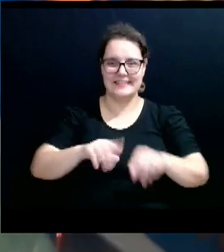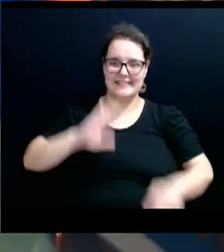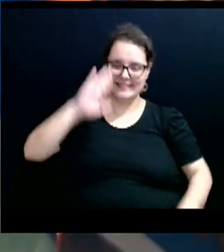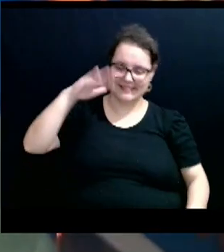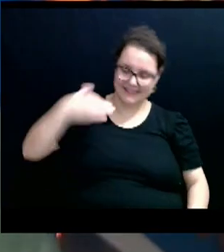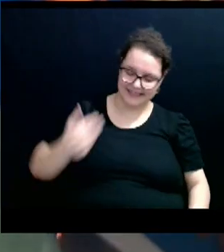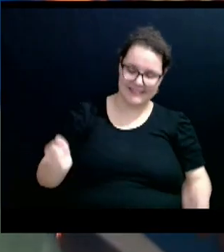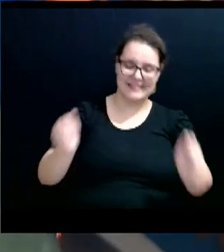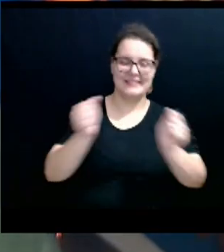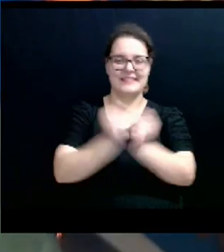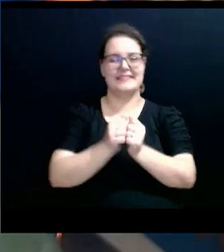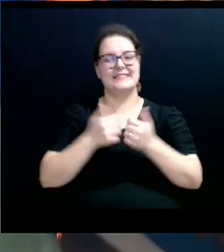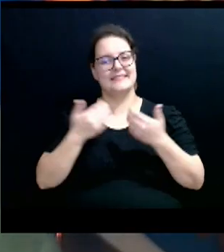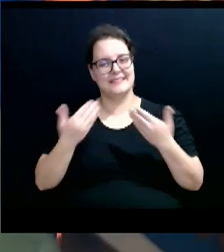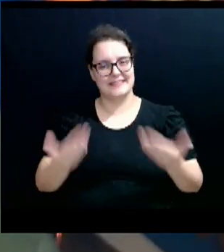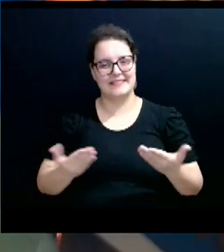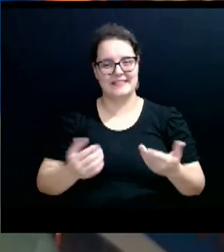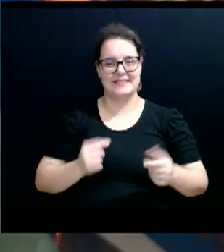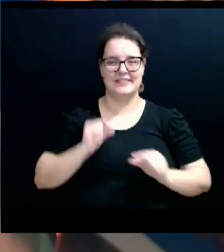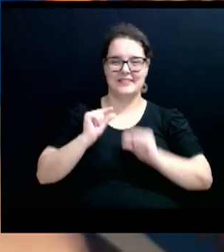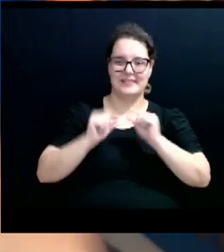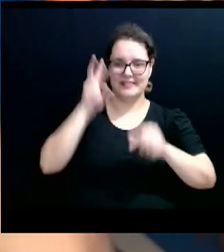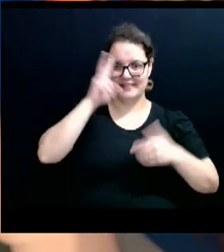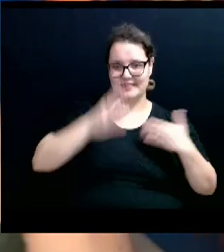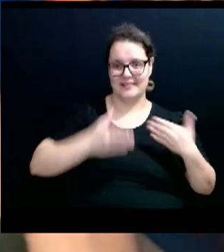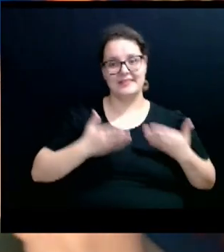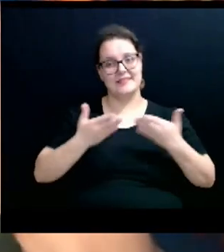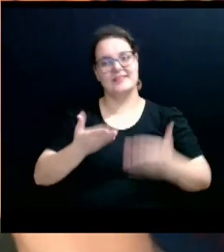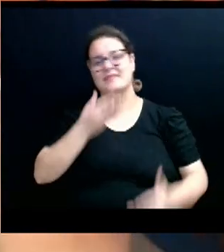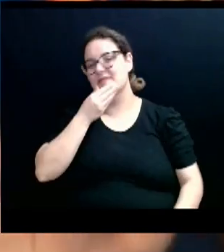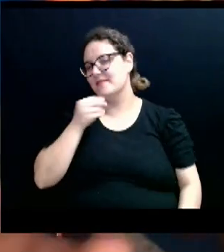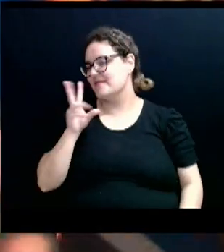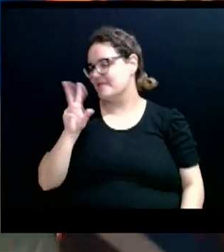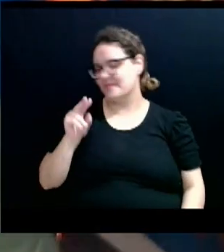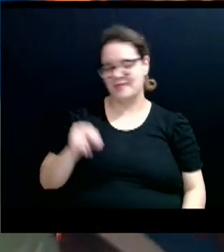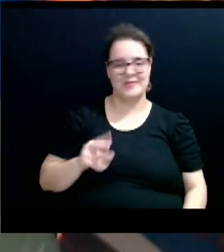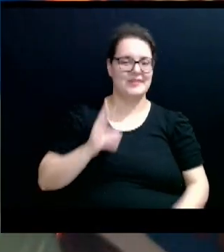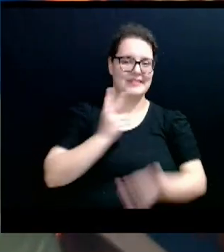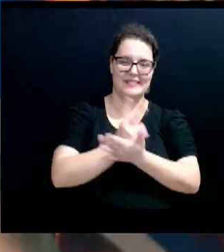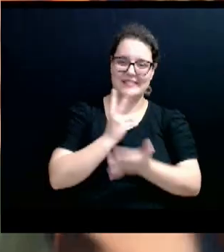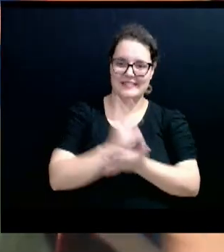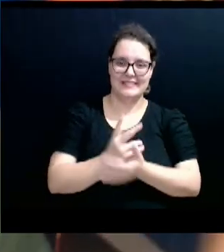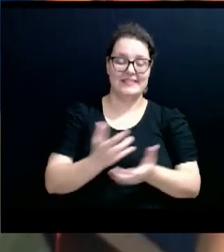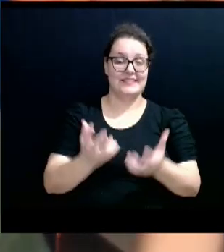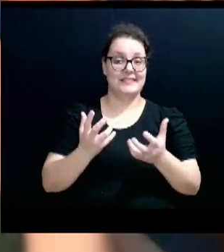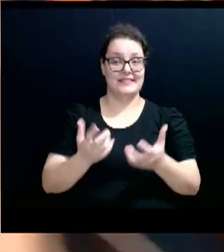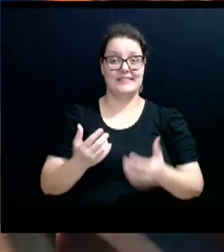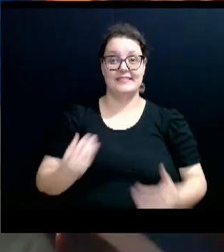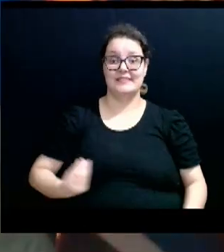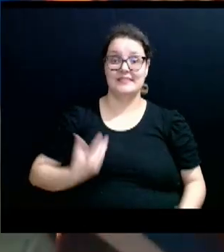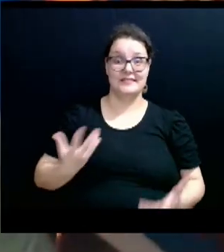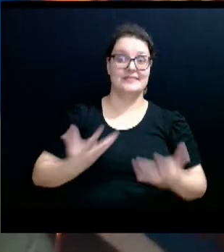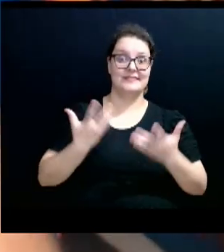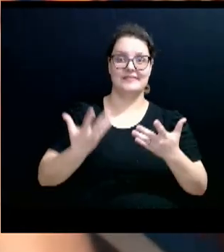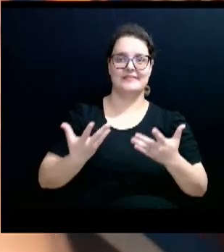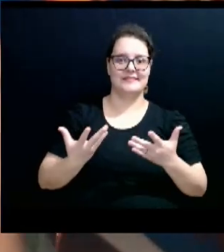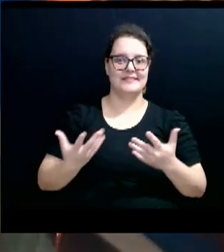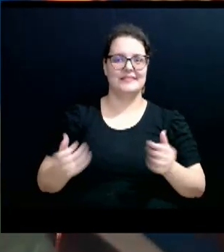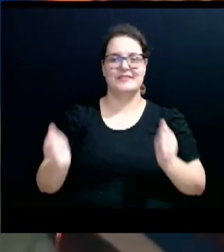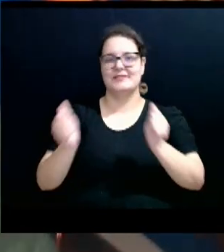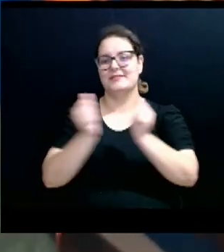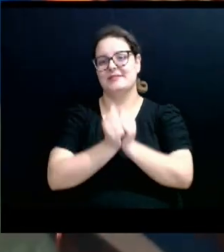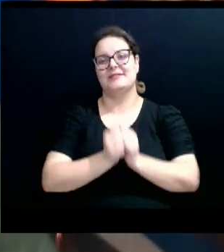aqui, trazer um pouquinho do legado do meu avô, que é algo que eu sempre quero manter vivo. Trago ele comigo na minha produção